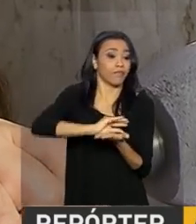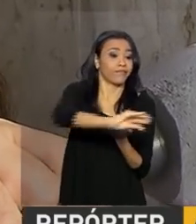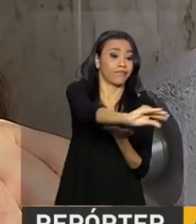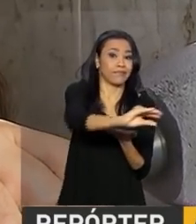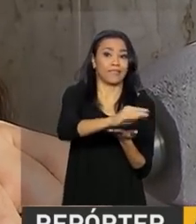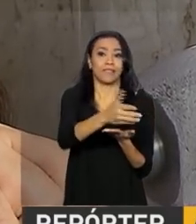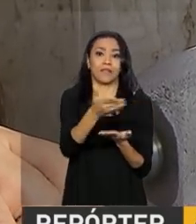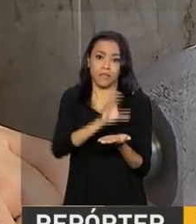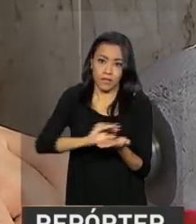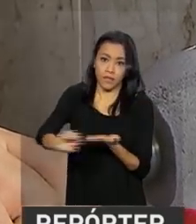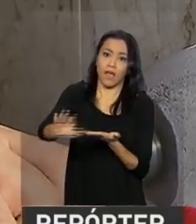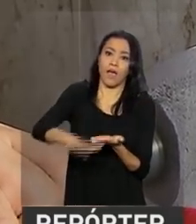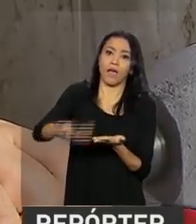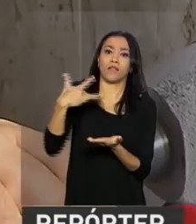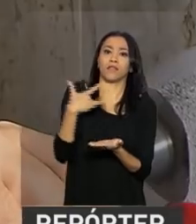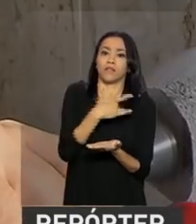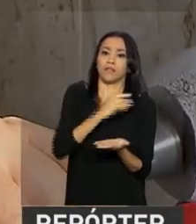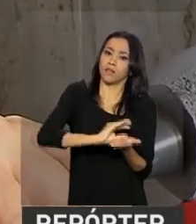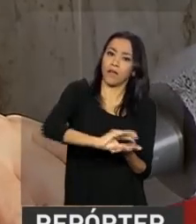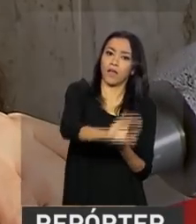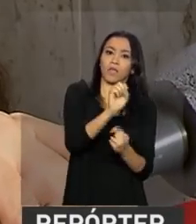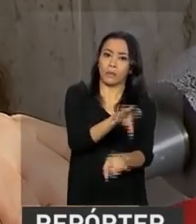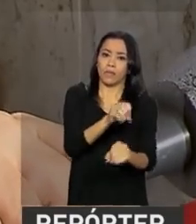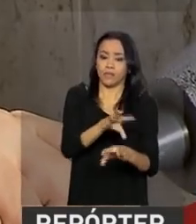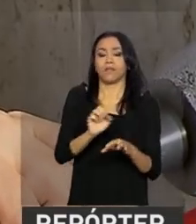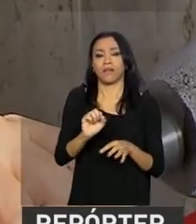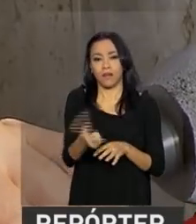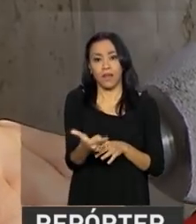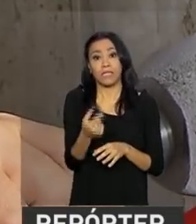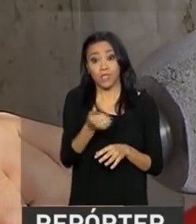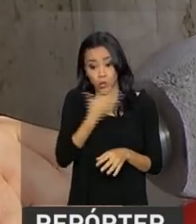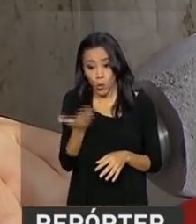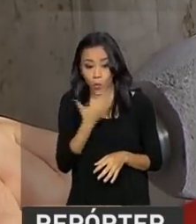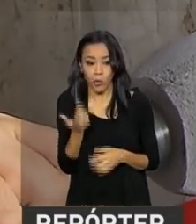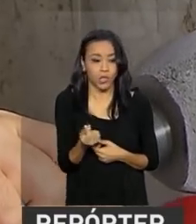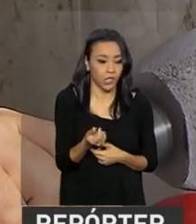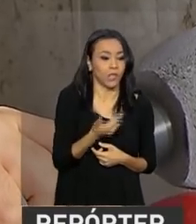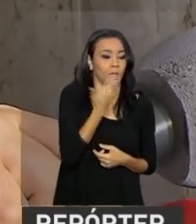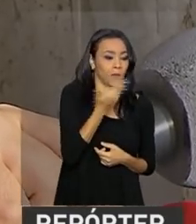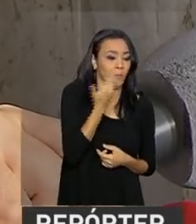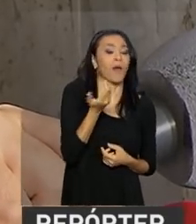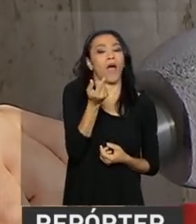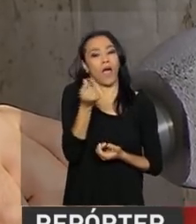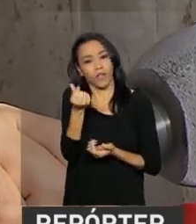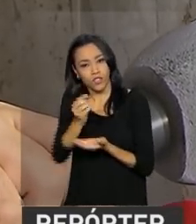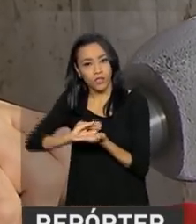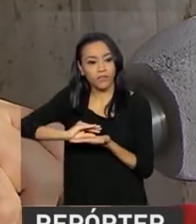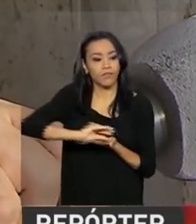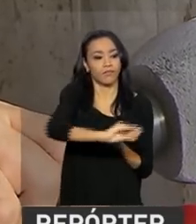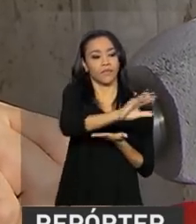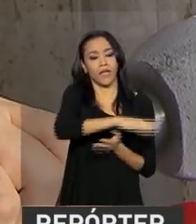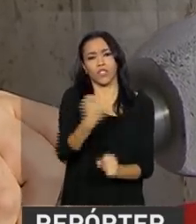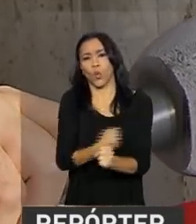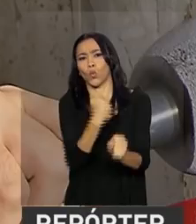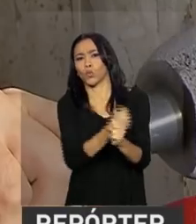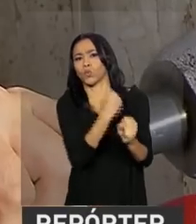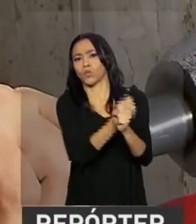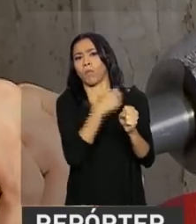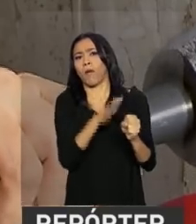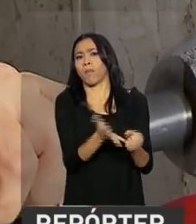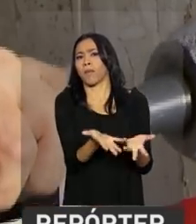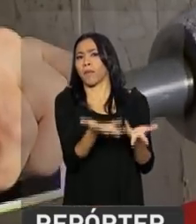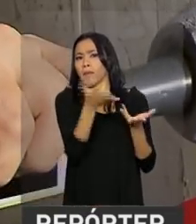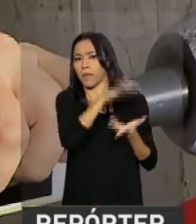em educação e saúde. E claro que haver sobra para investimentos na área de infraestrutura para diminuir o custo do Brasil, para que